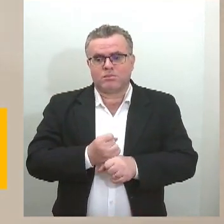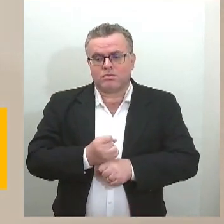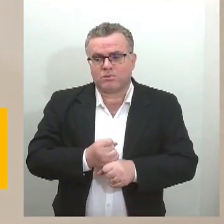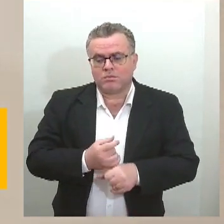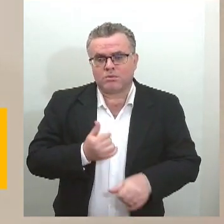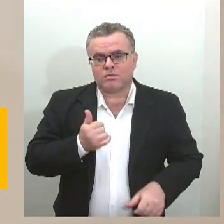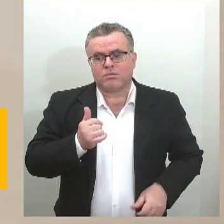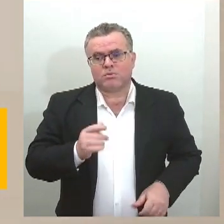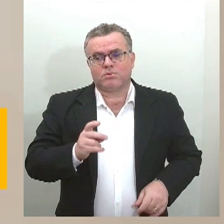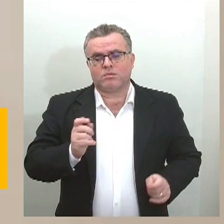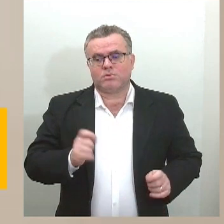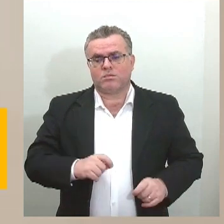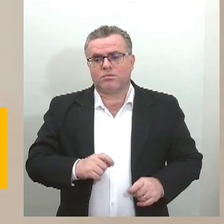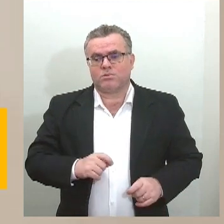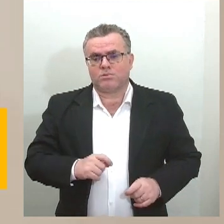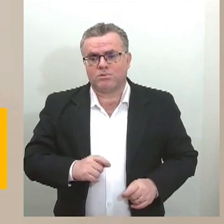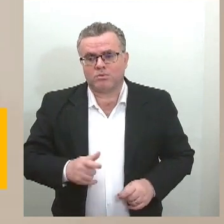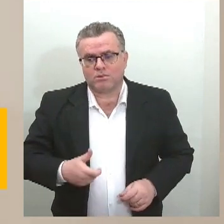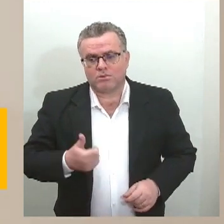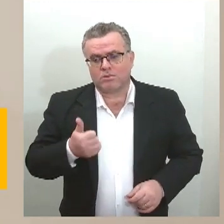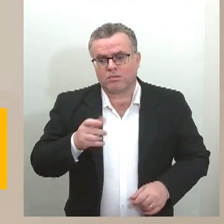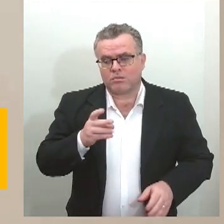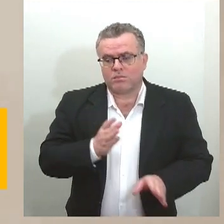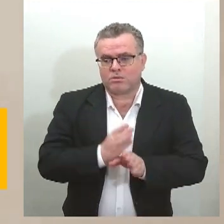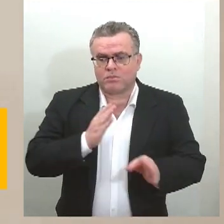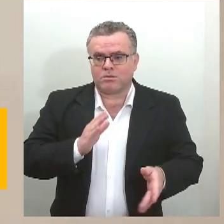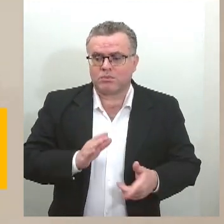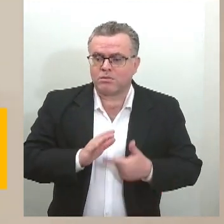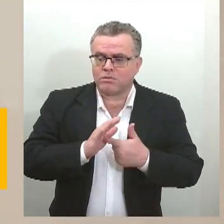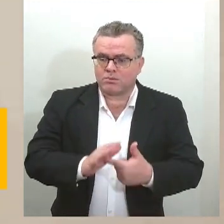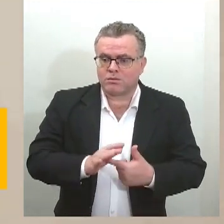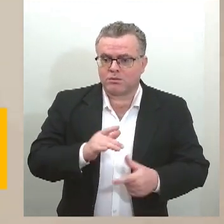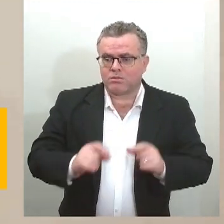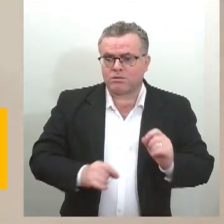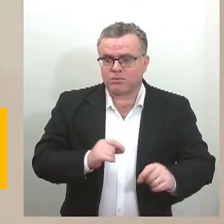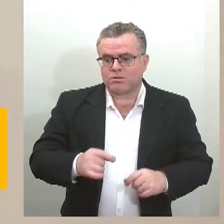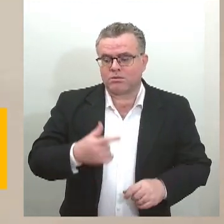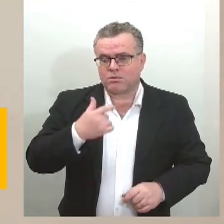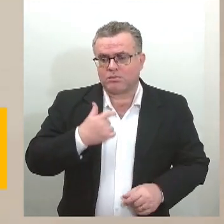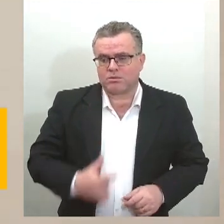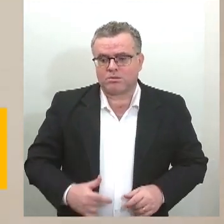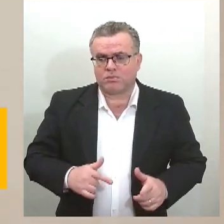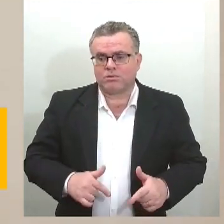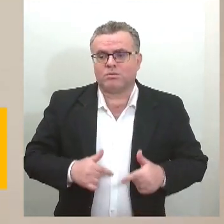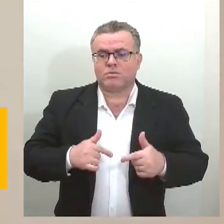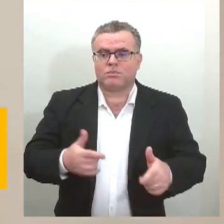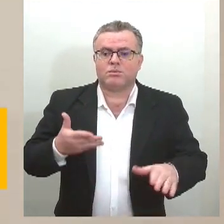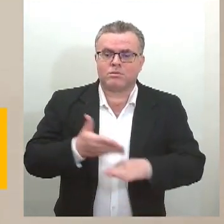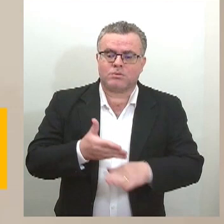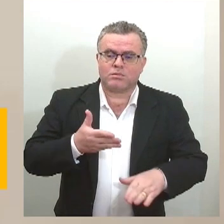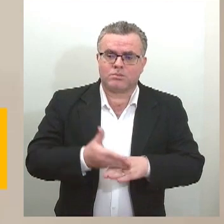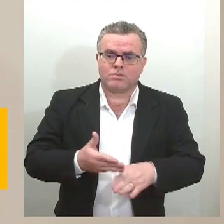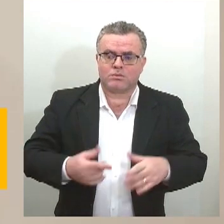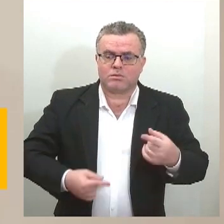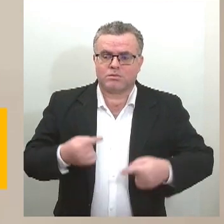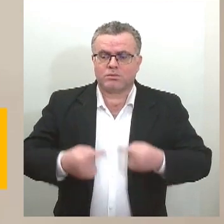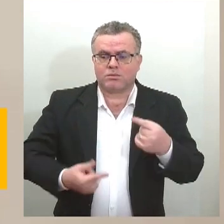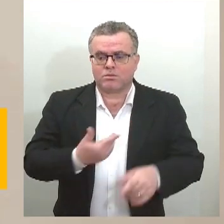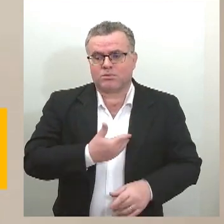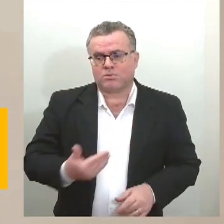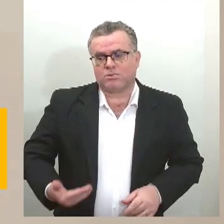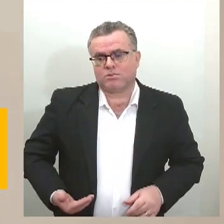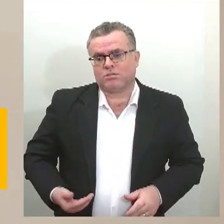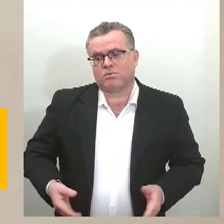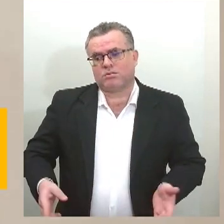e sou prova também de que quando há acesso a políticas públicas eficientes de